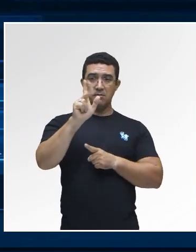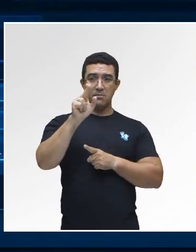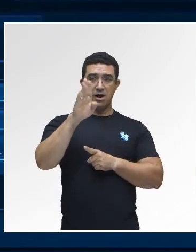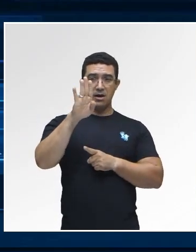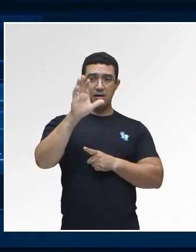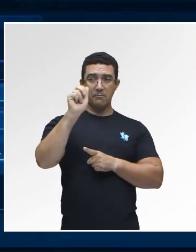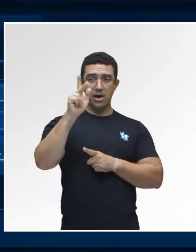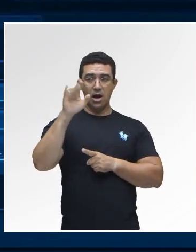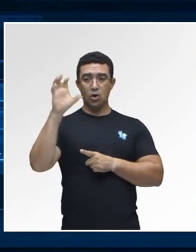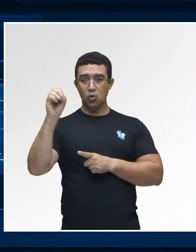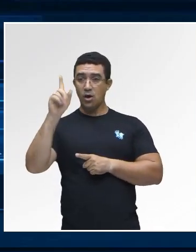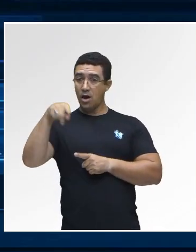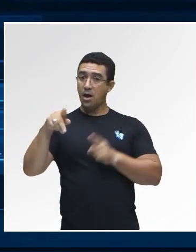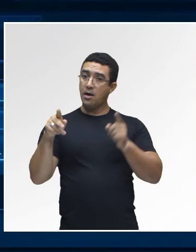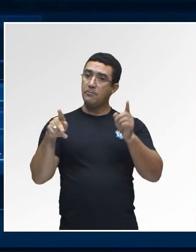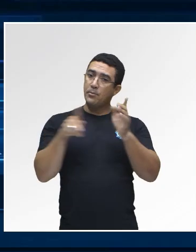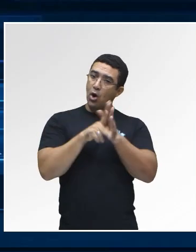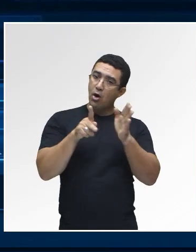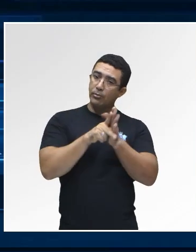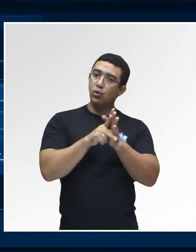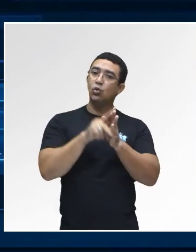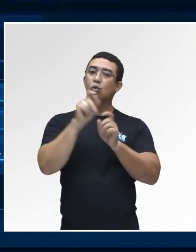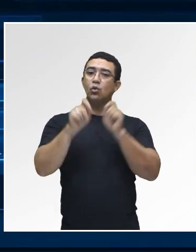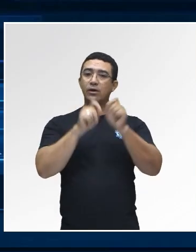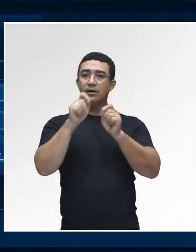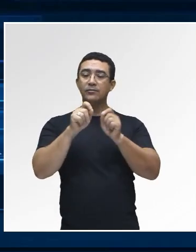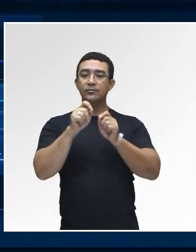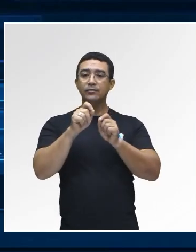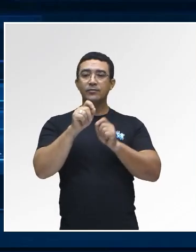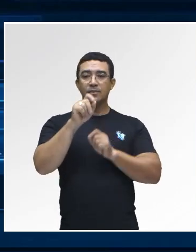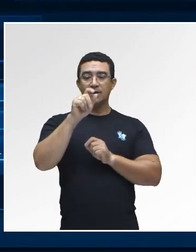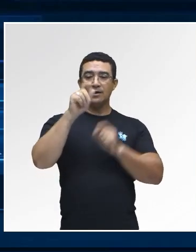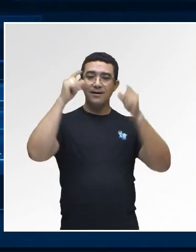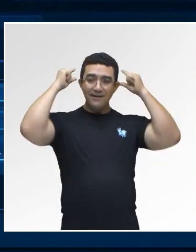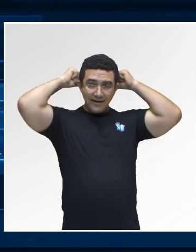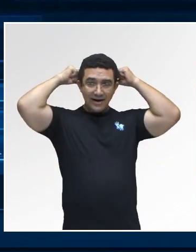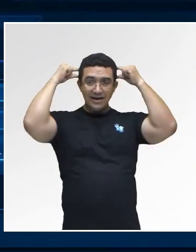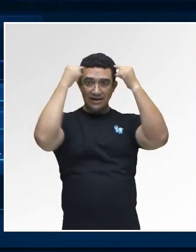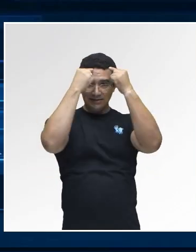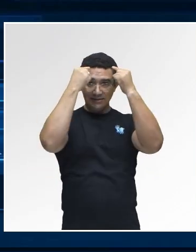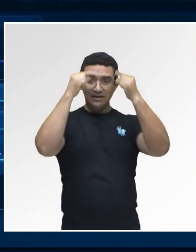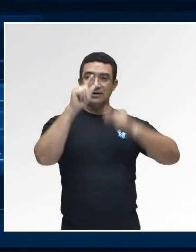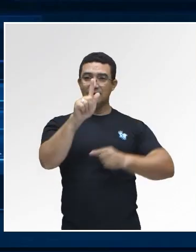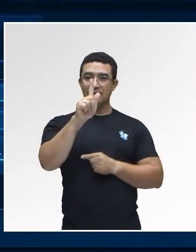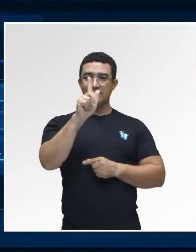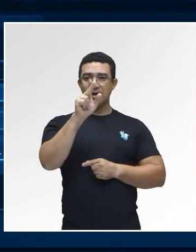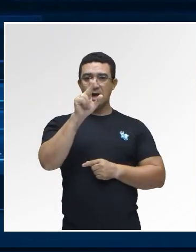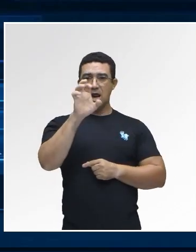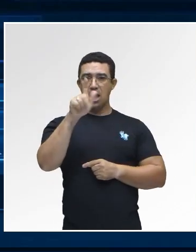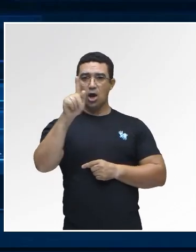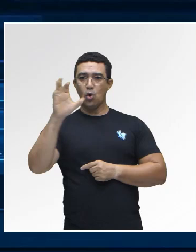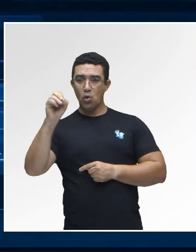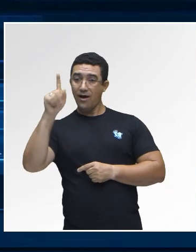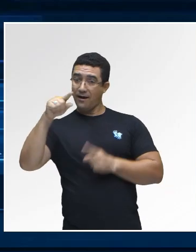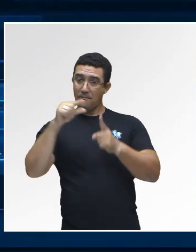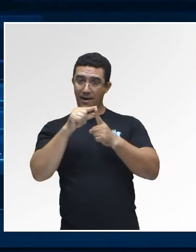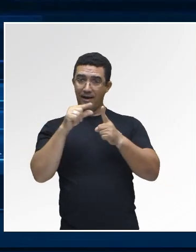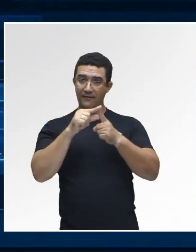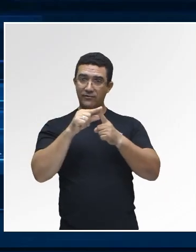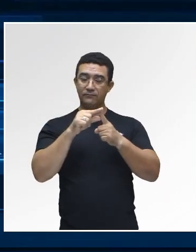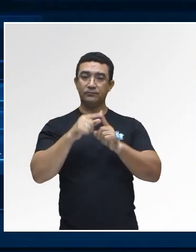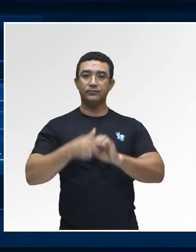tá ok? Significa lá estrangeiro, e os romanos usaram dela muito bem, tá bom? Então, quem eram os